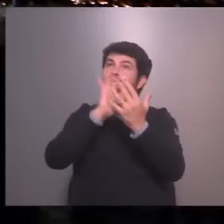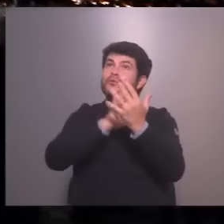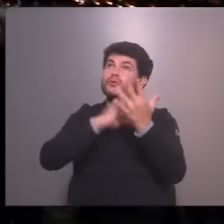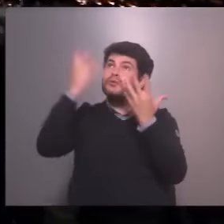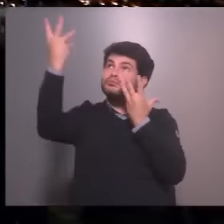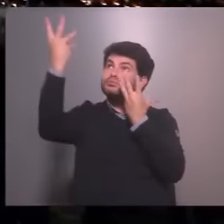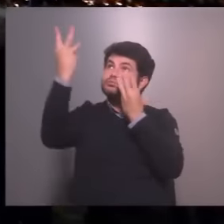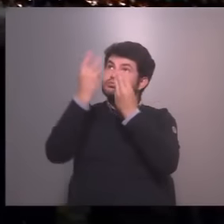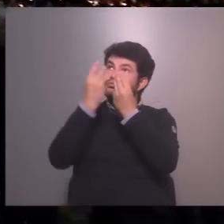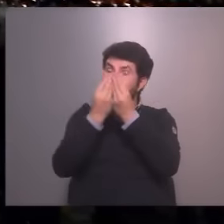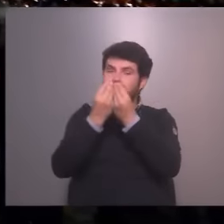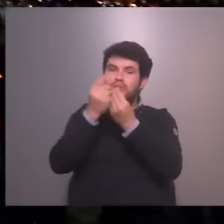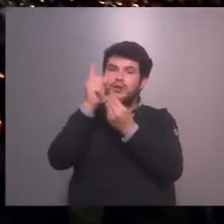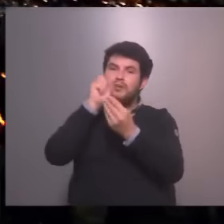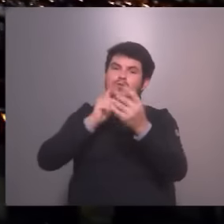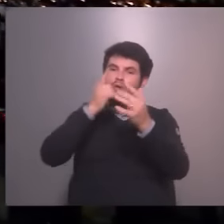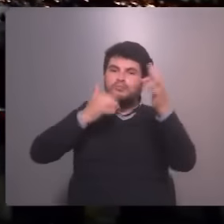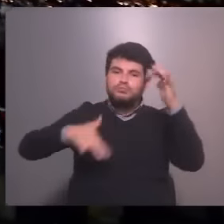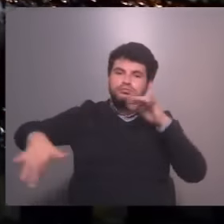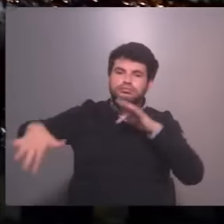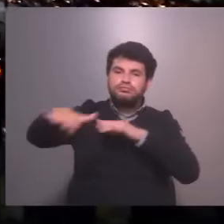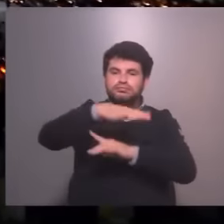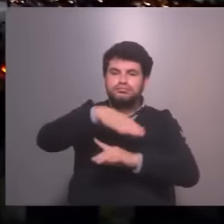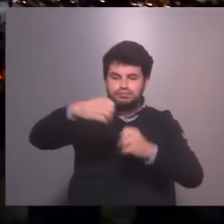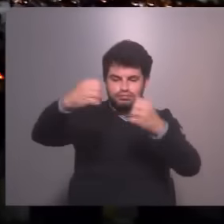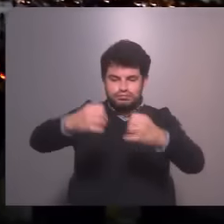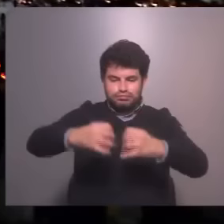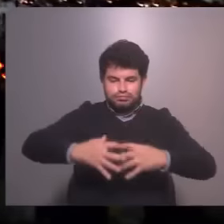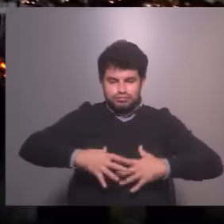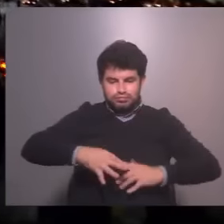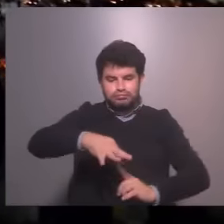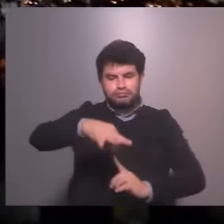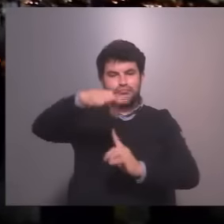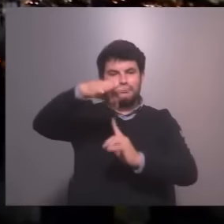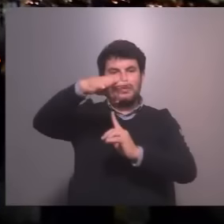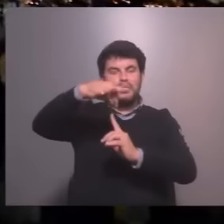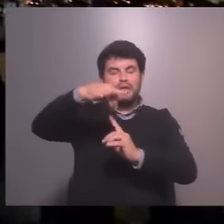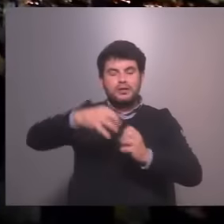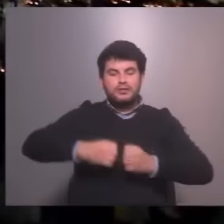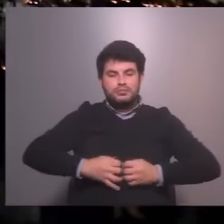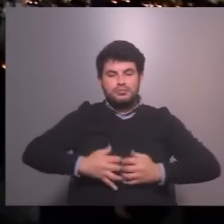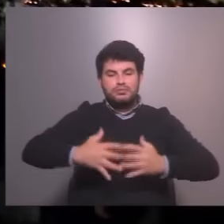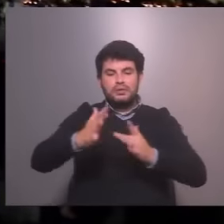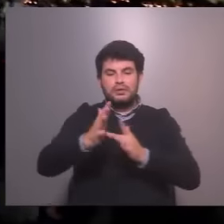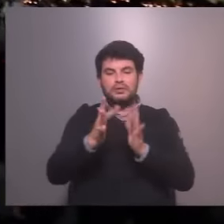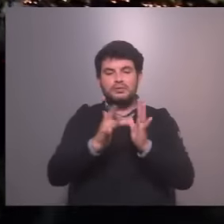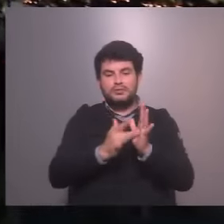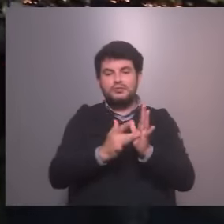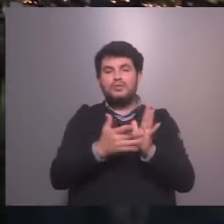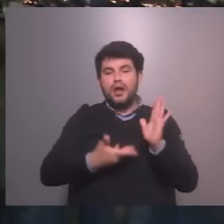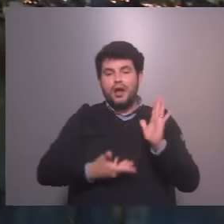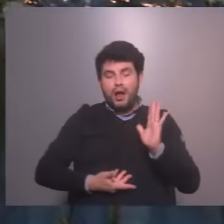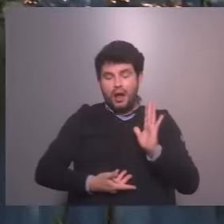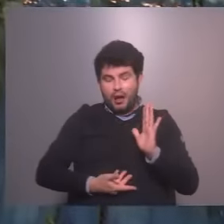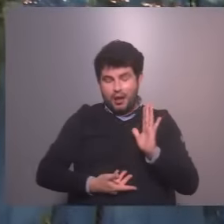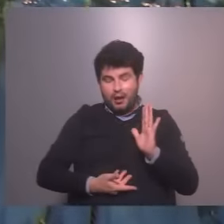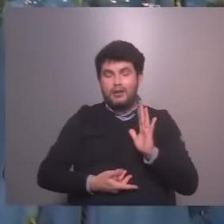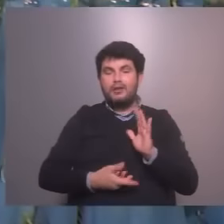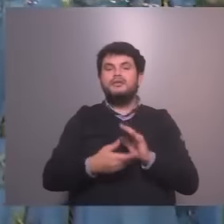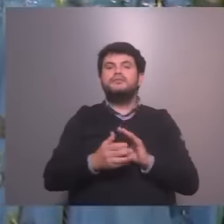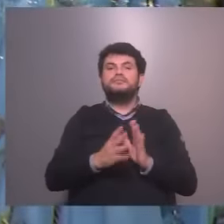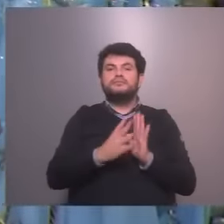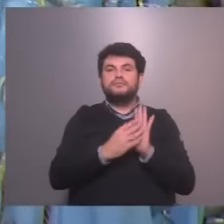nossa morte. Amém. Ave Maria, cheia de graça, o Senhor é convosco. Bendita sois